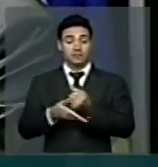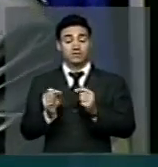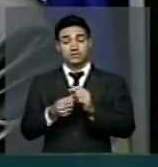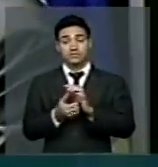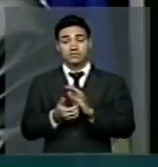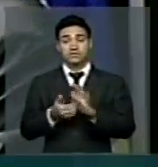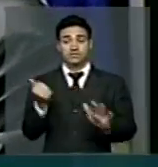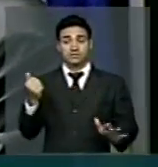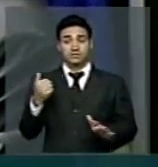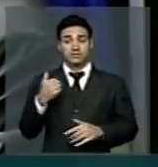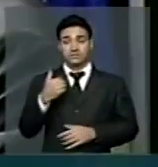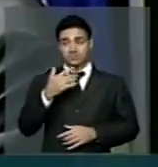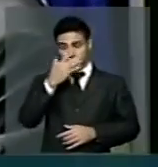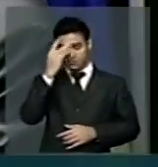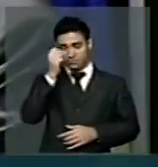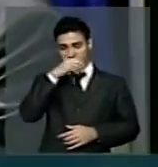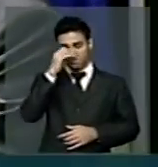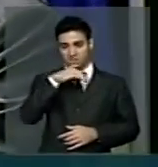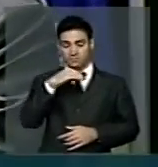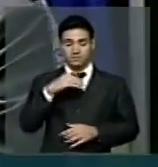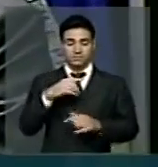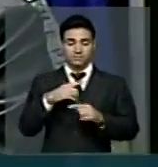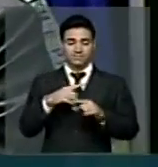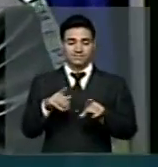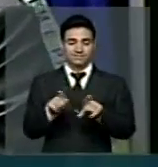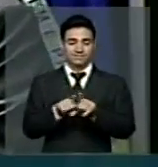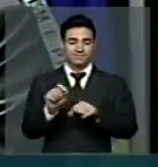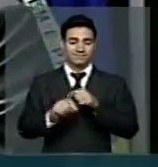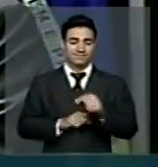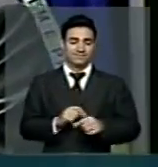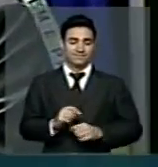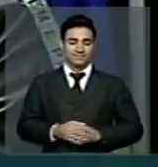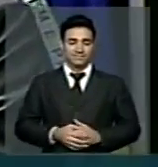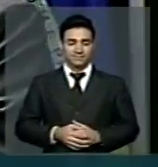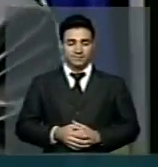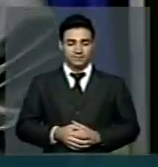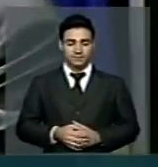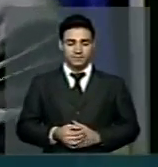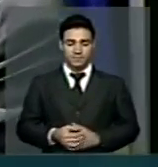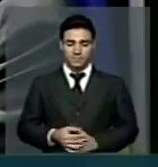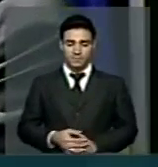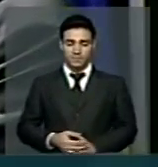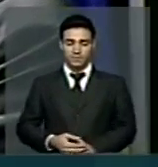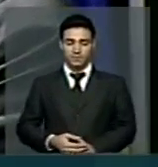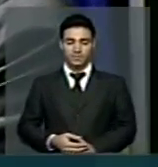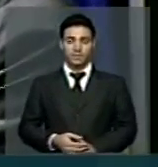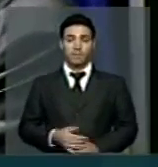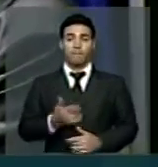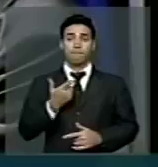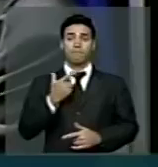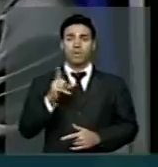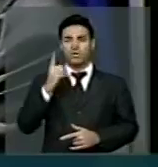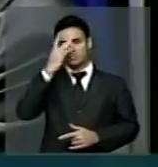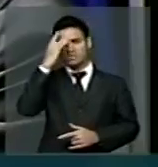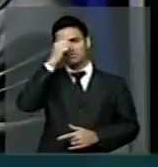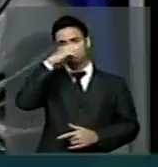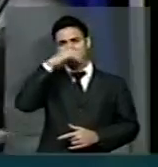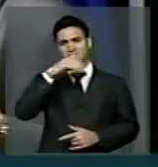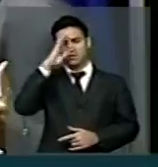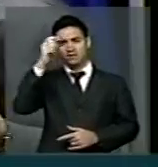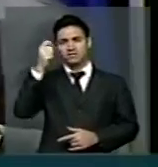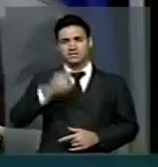entulho autoritário e convocar a Assembleia Nacional Constituinte. Em um dos entulhos autoritários, Fernando